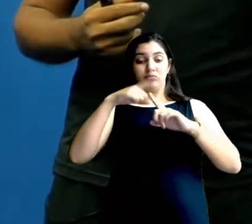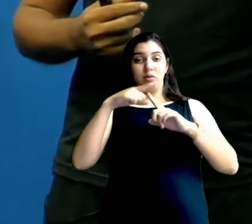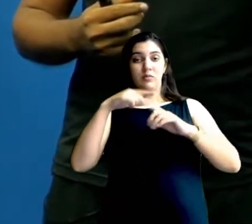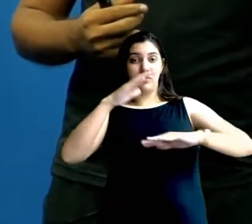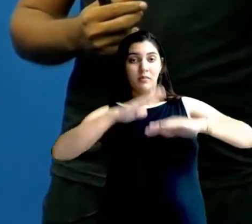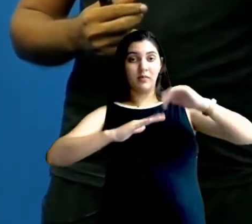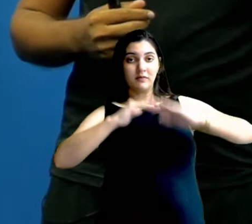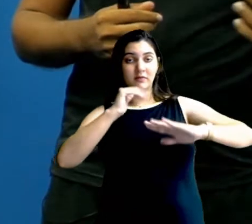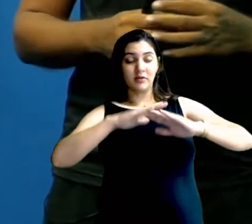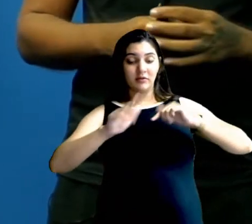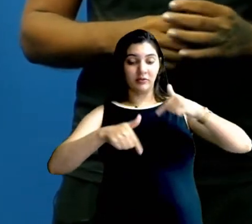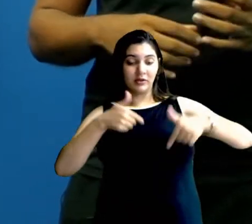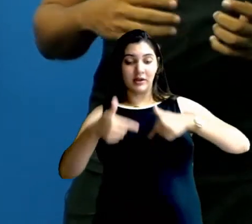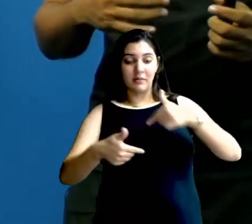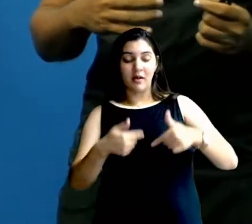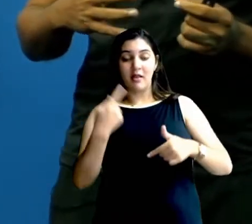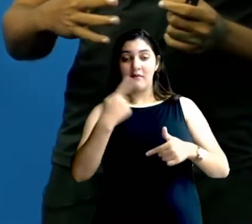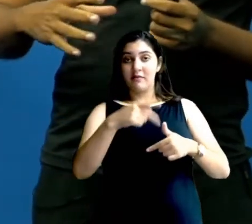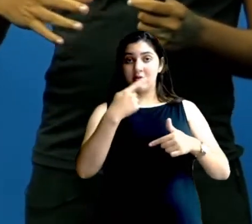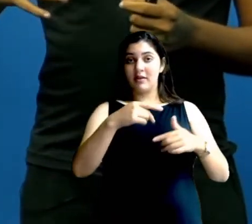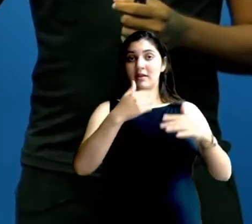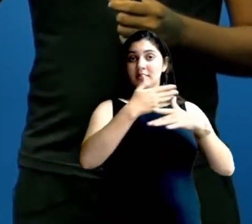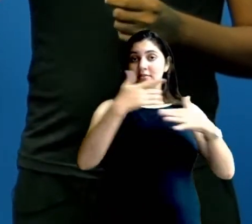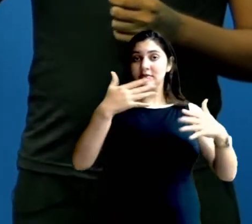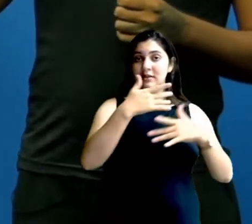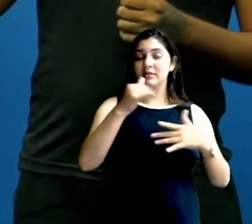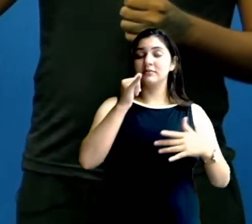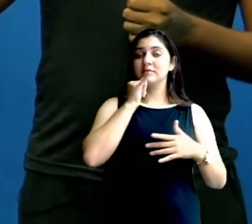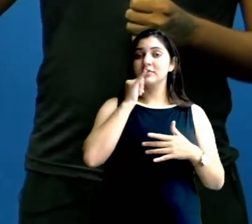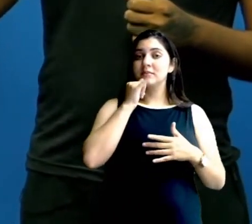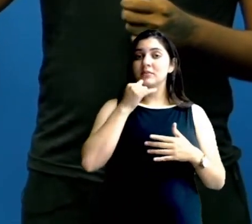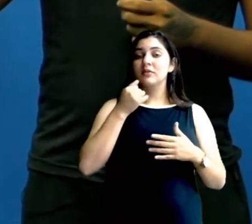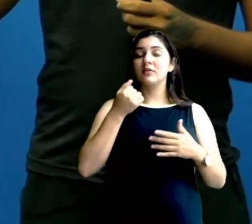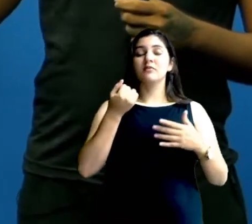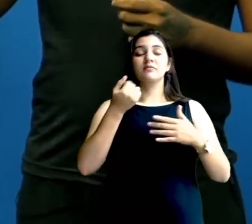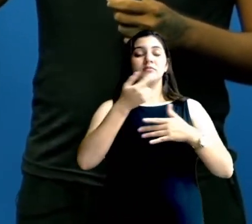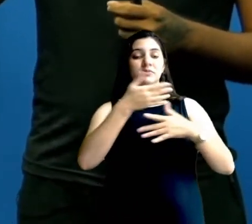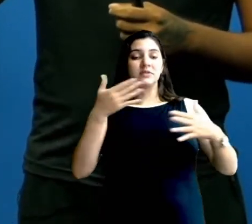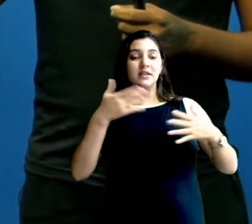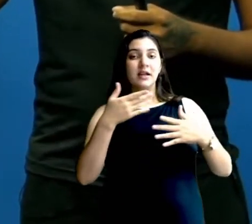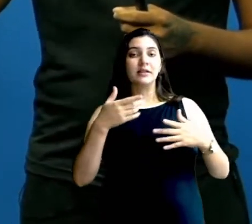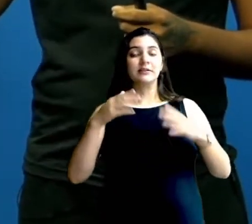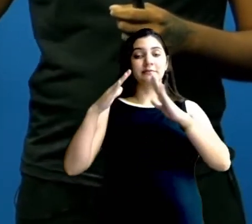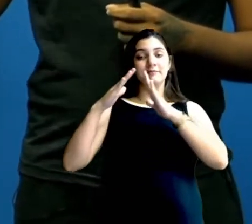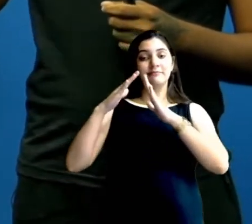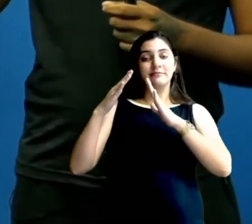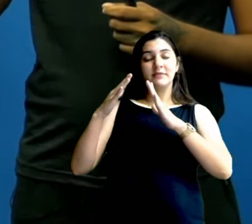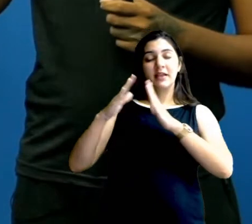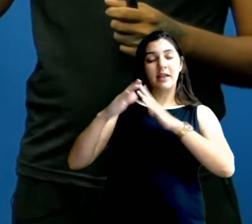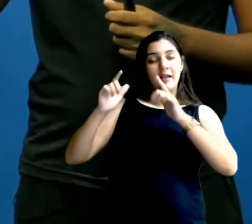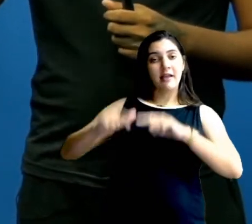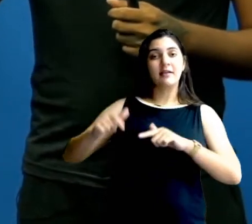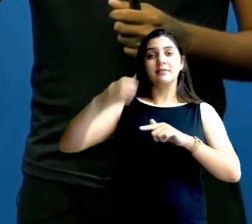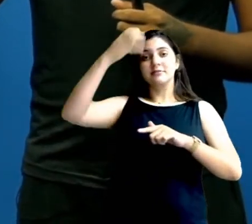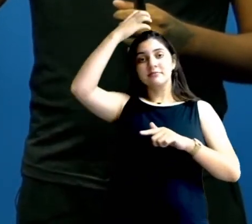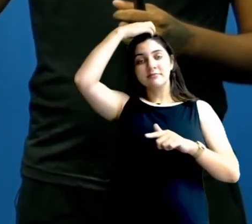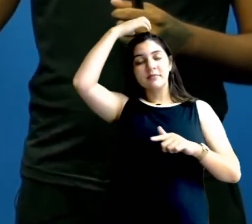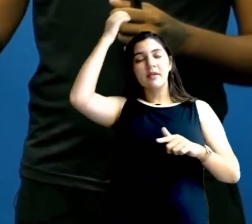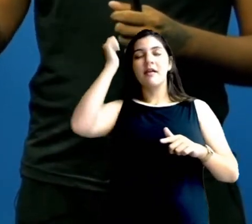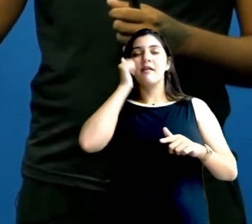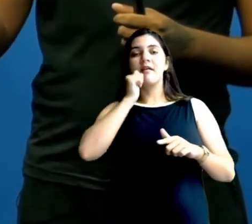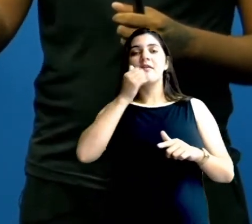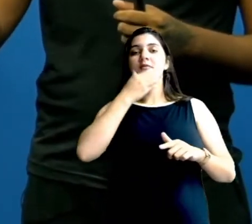que trabalhavam naquela cidade se fosse uma cidade aonde morava os reis e as rainhas tinham outros profissionais para poder atender